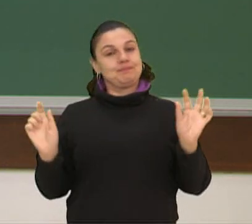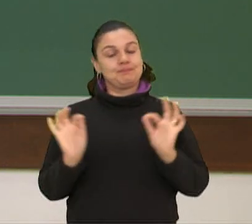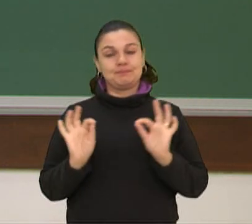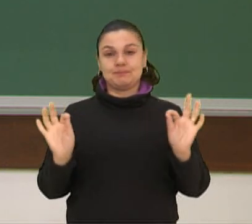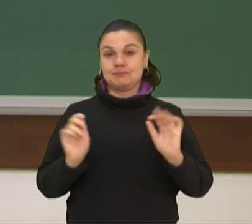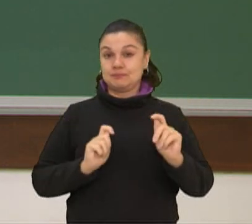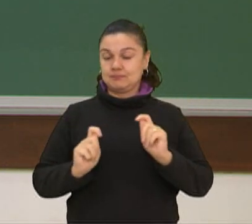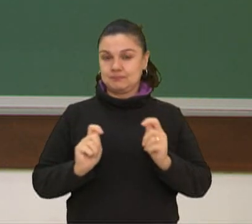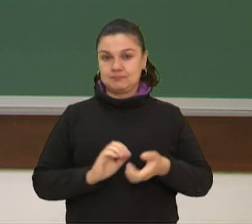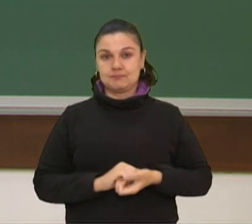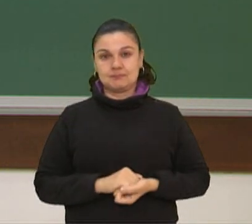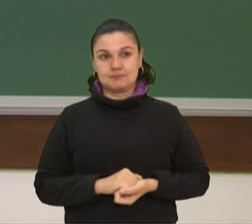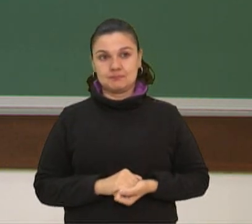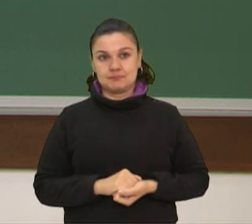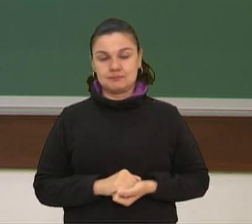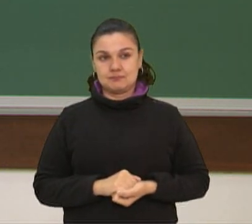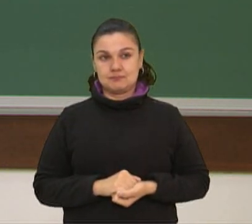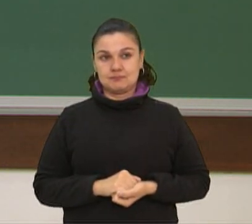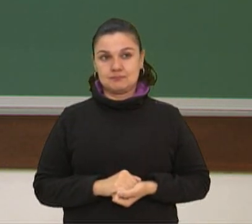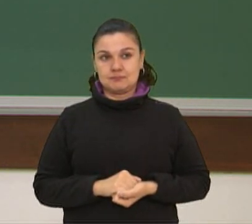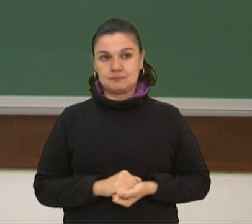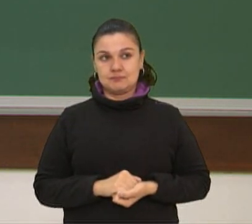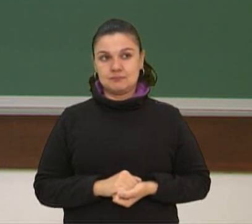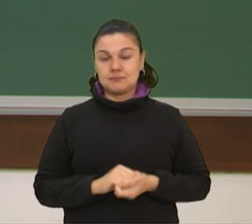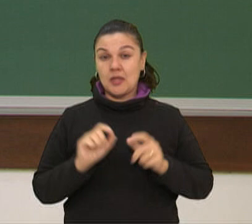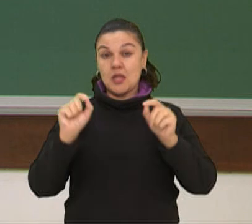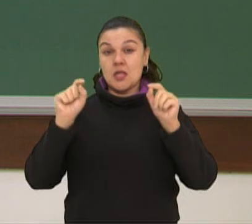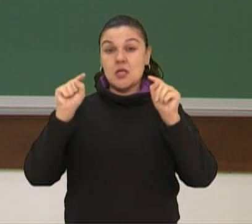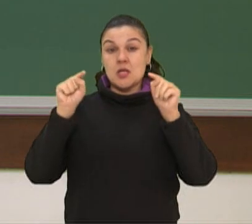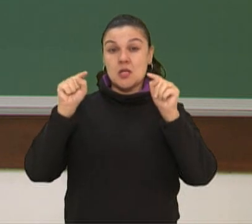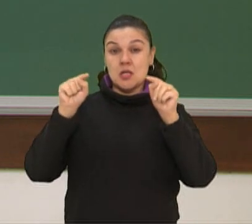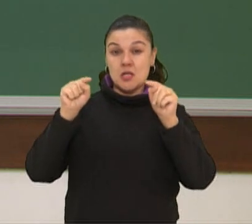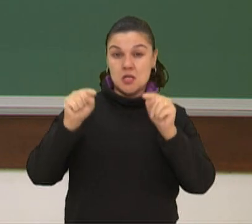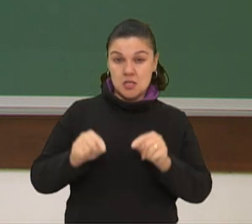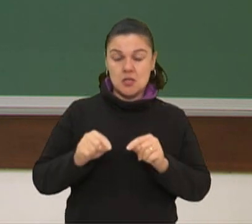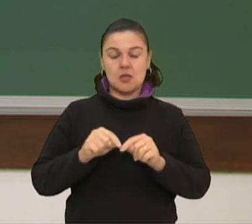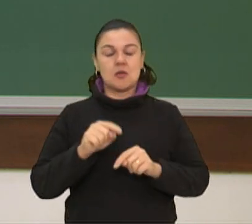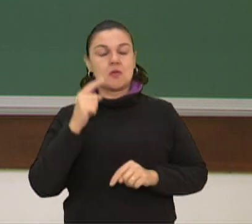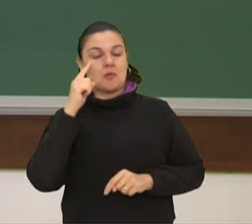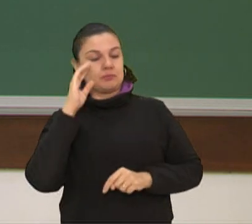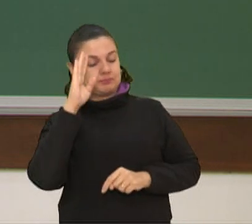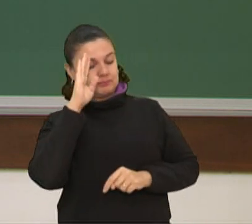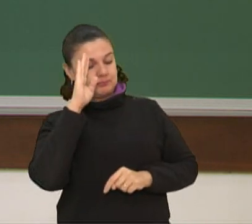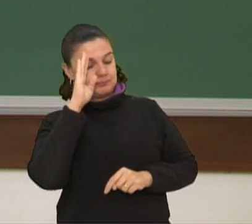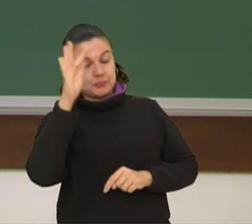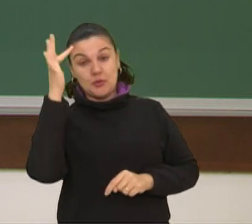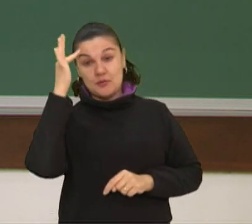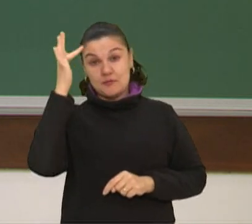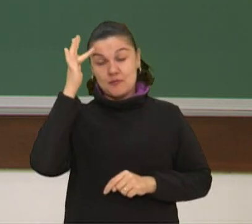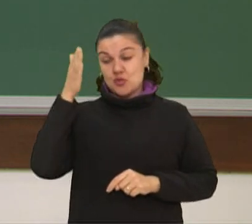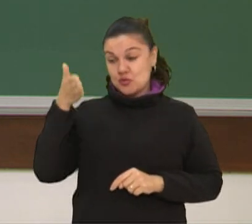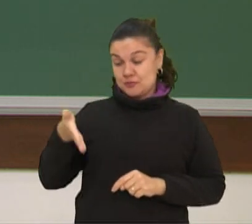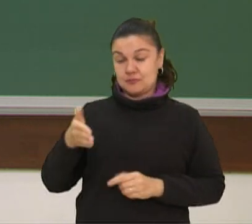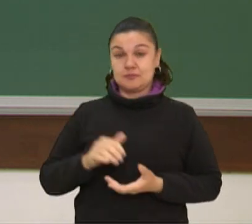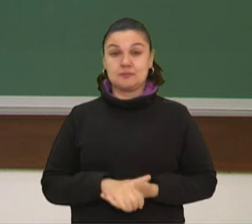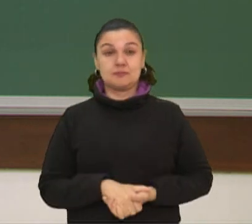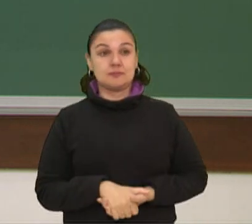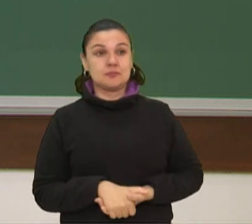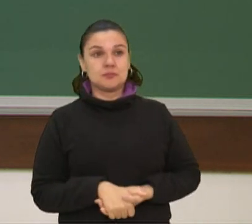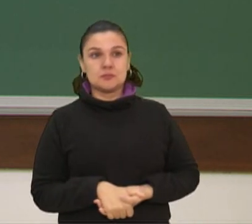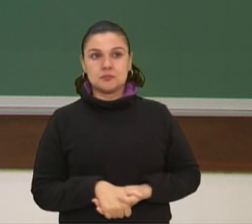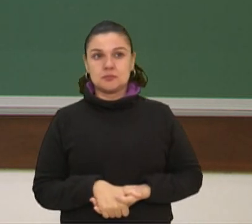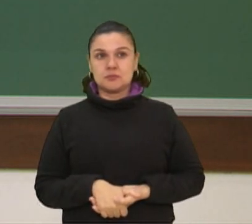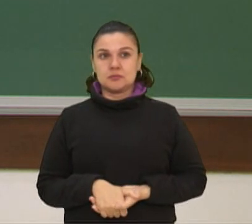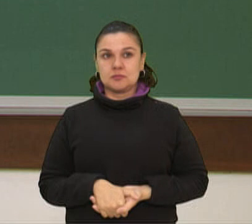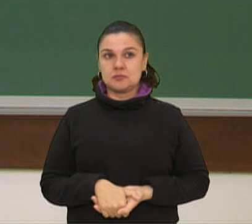sobre Epiteto e o Sêneca, onde destacamos o seguinte: conseguimos controlar o que é interno